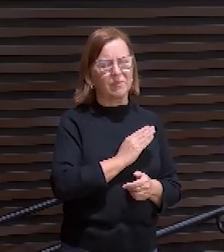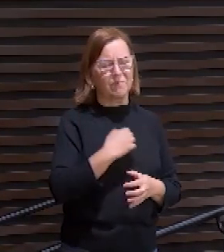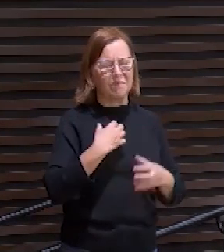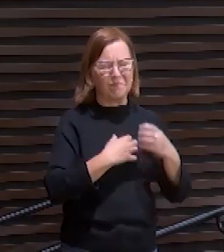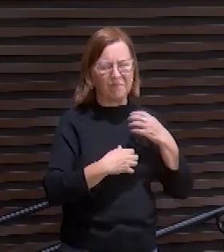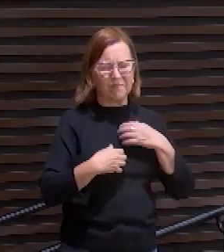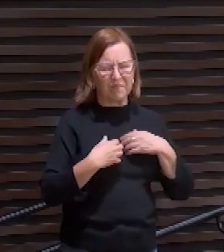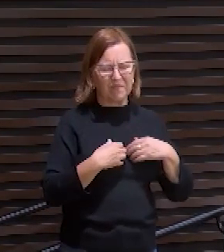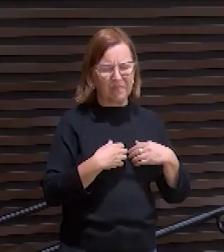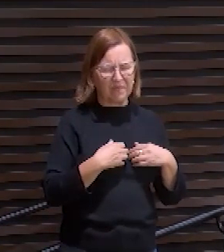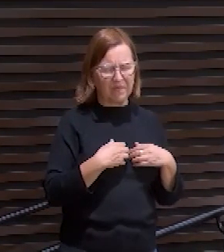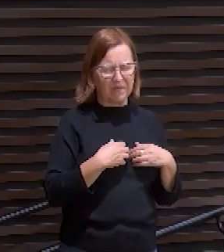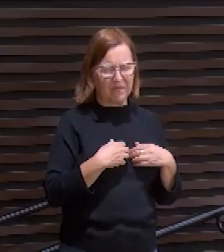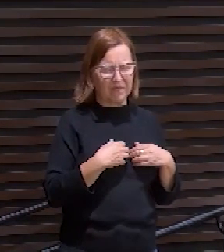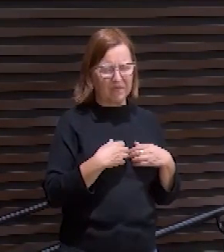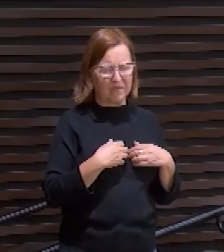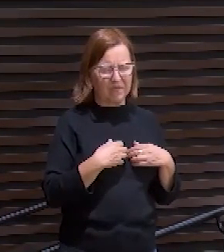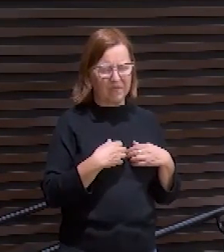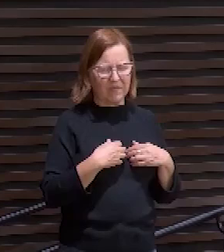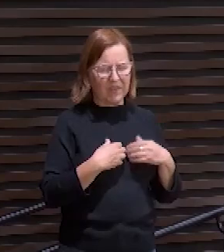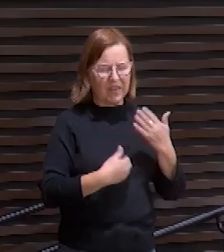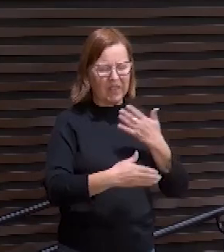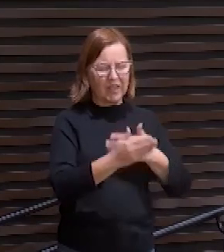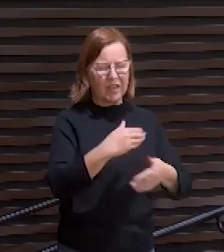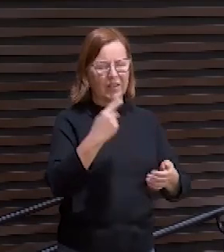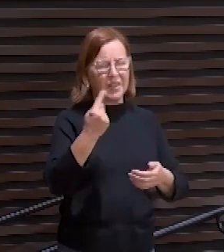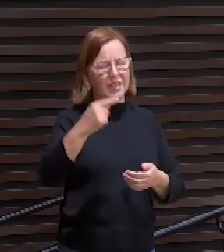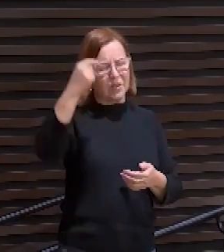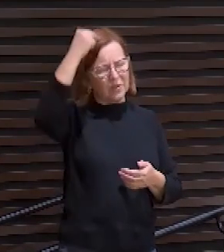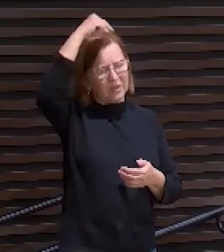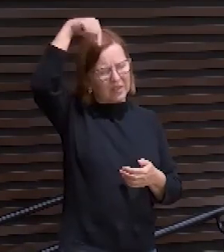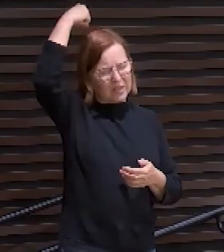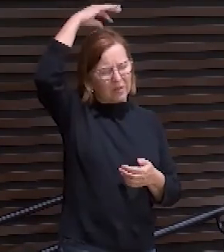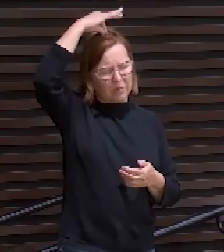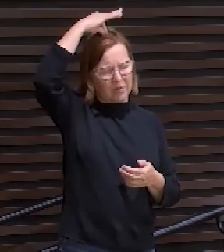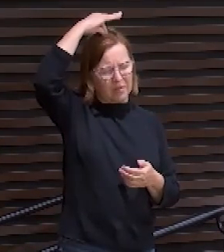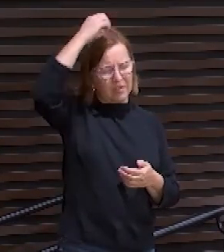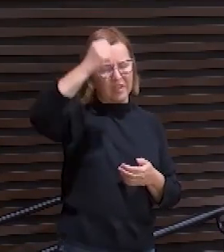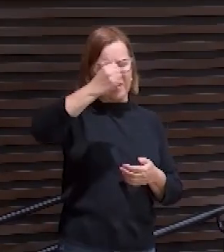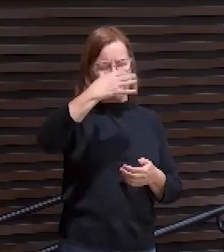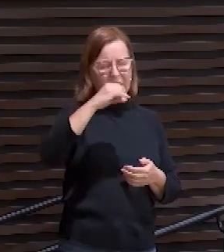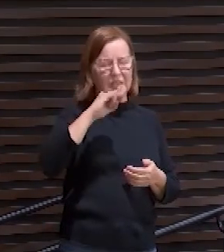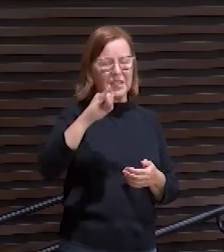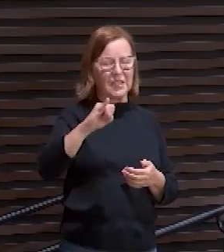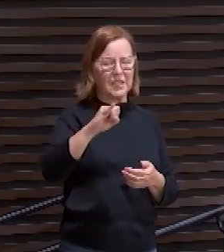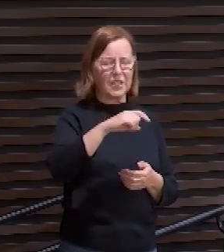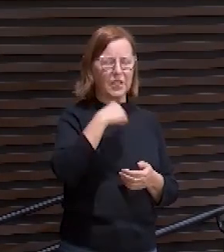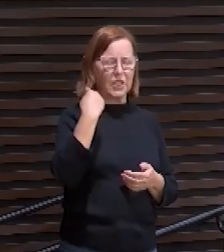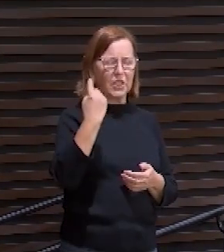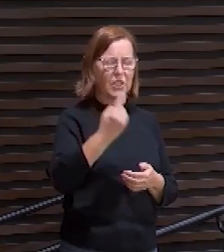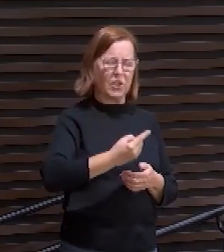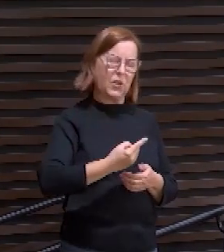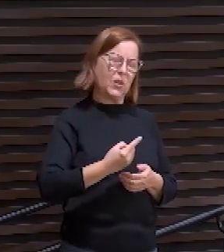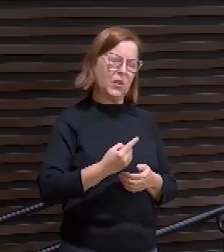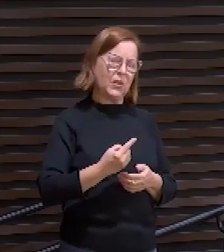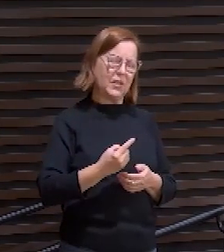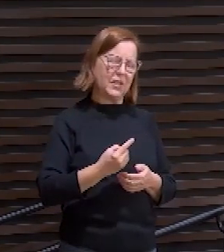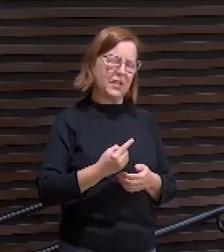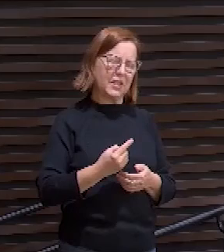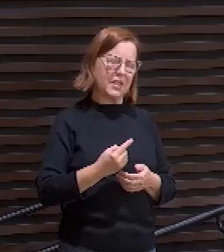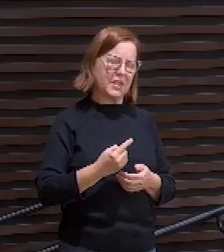incomoda-nos por meio do Teu Santo Espírito e revela, Pai, se nós estamos trilhando algum caminho